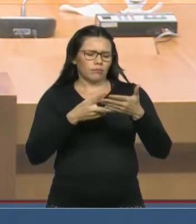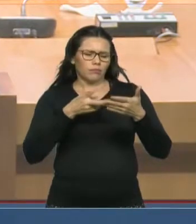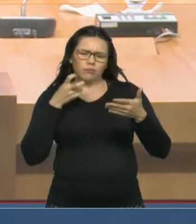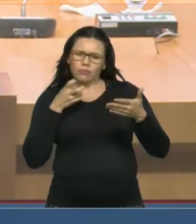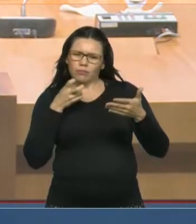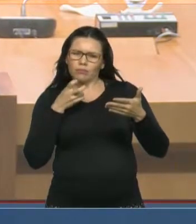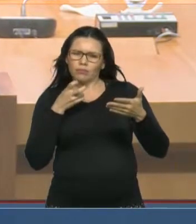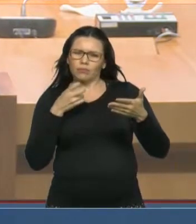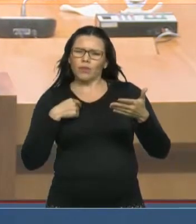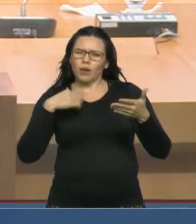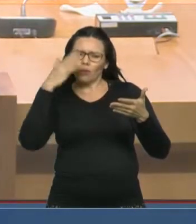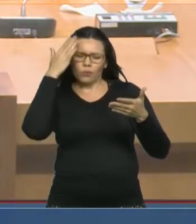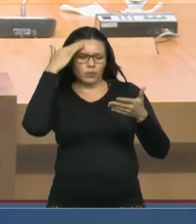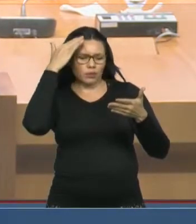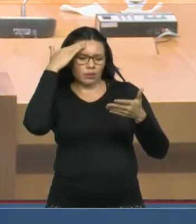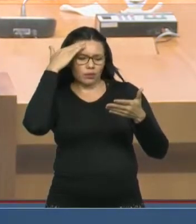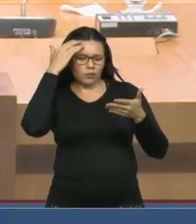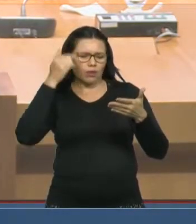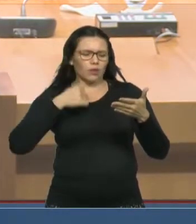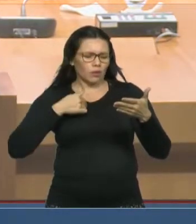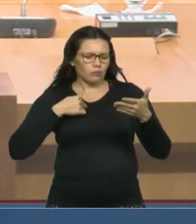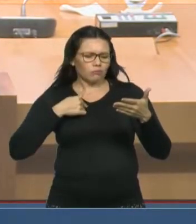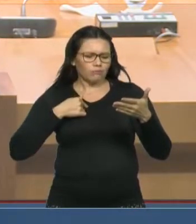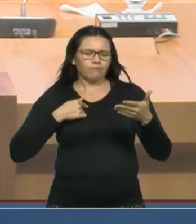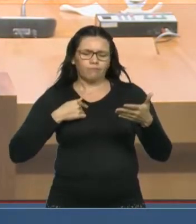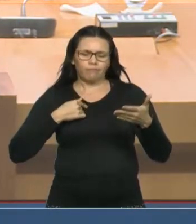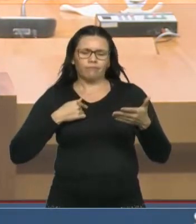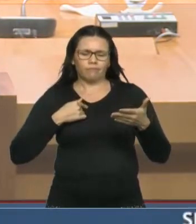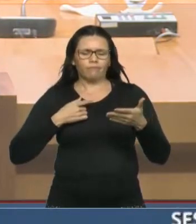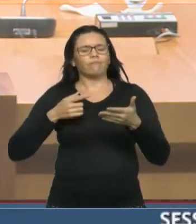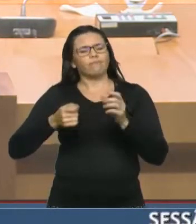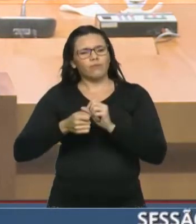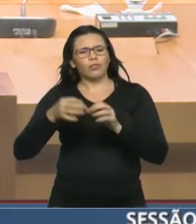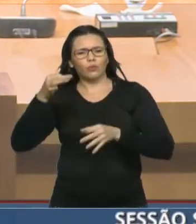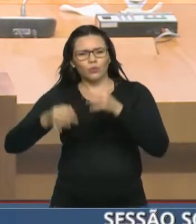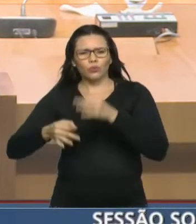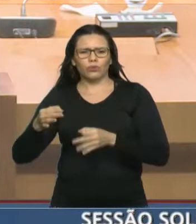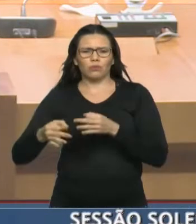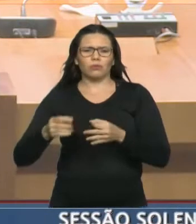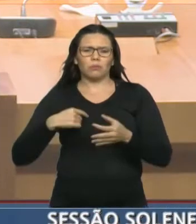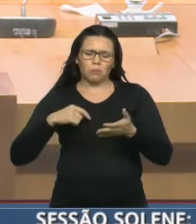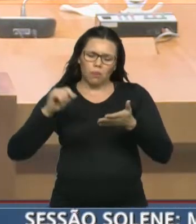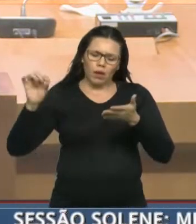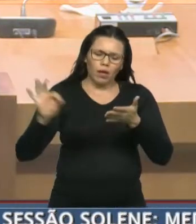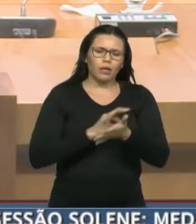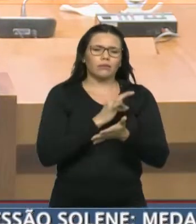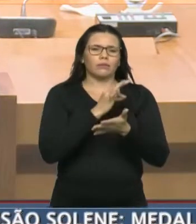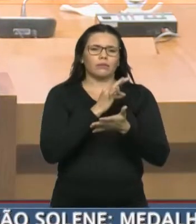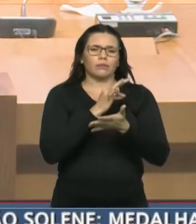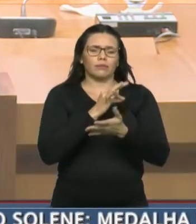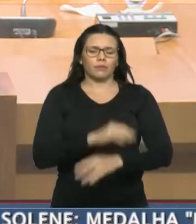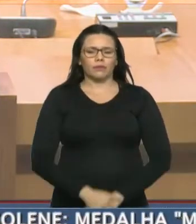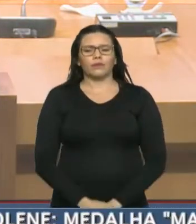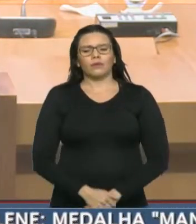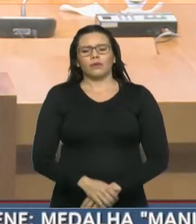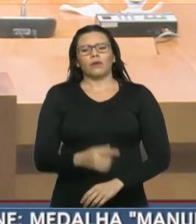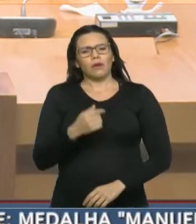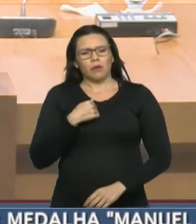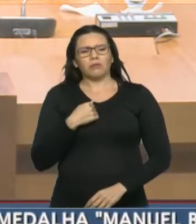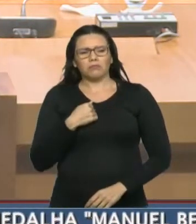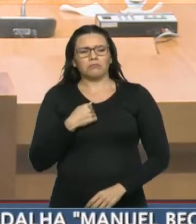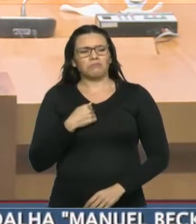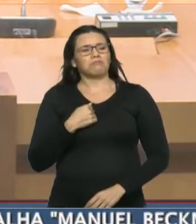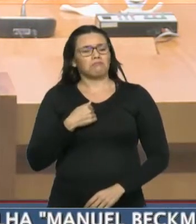fazer justiça com as sentenças que profiro. São palavras que eu ouvi repetidas vezes e isso me provoca admiração. Por isso, endosso